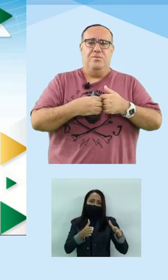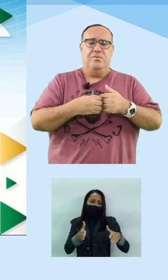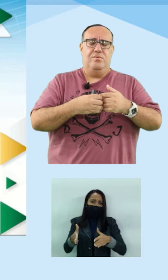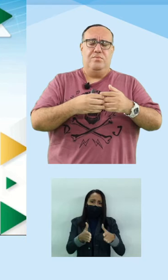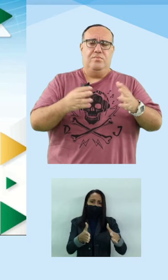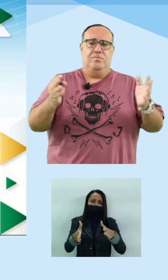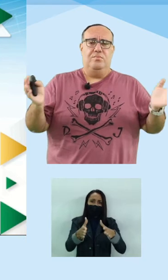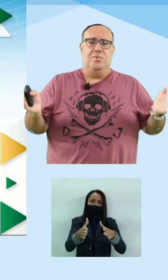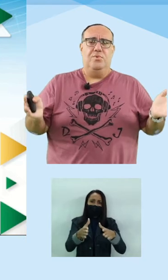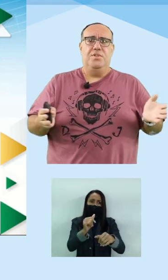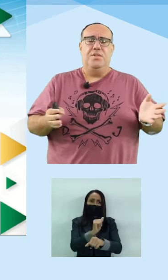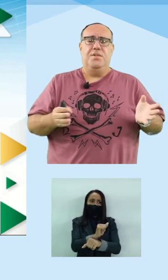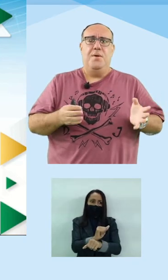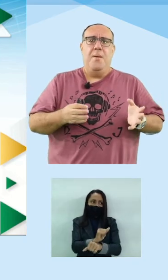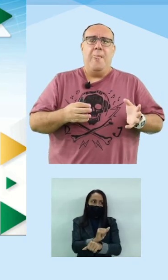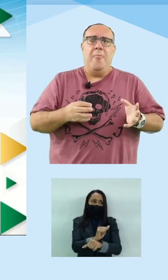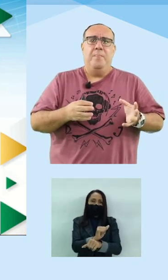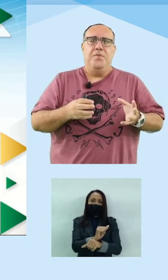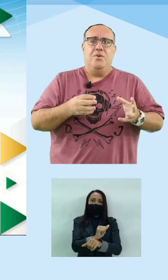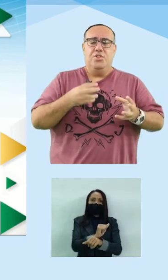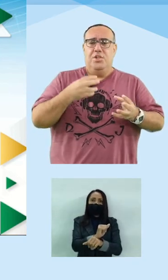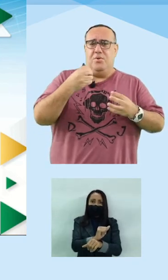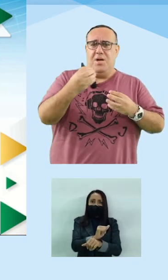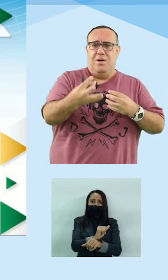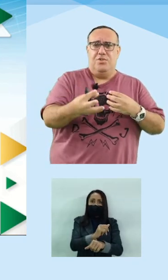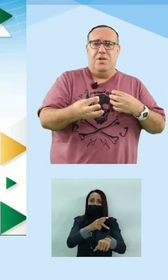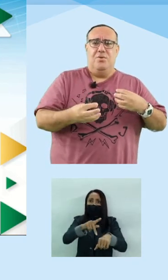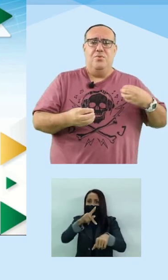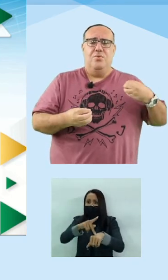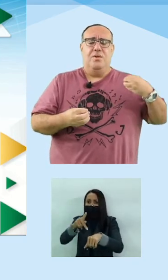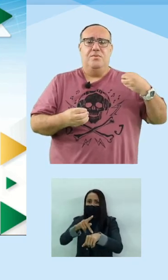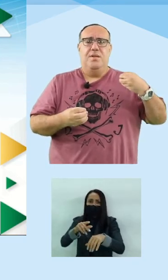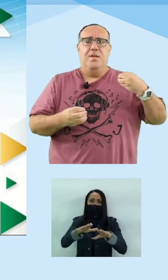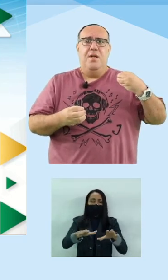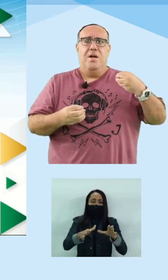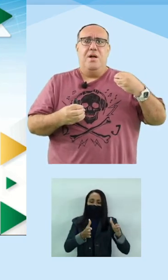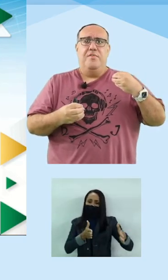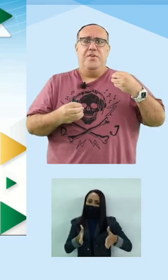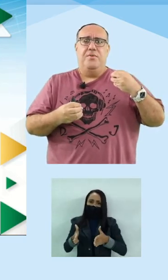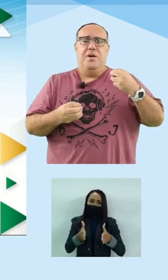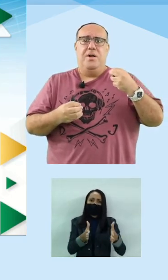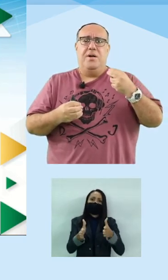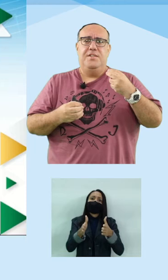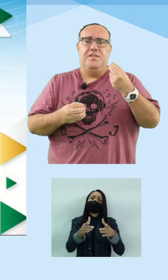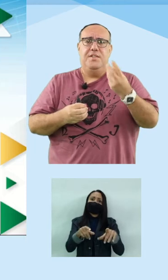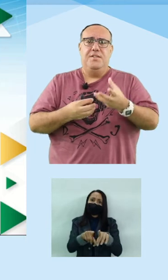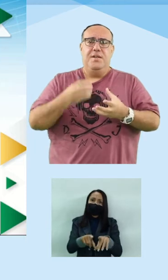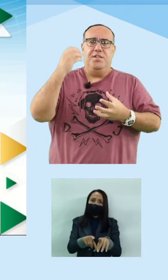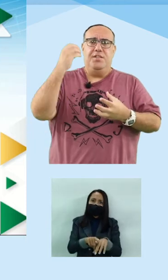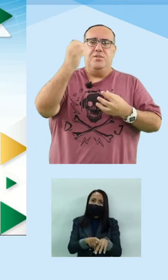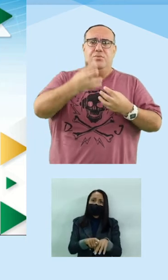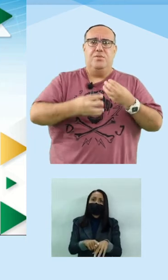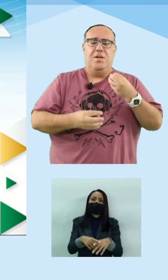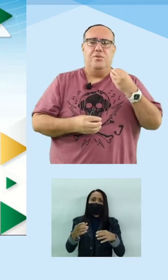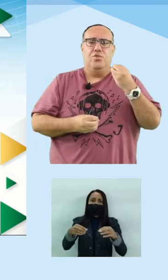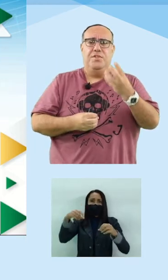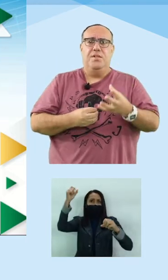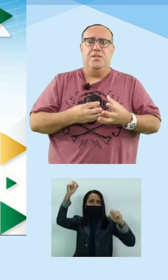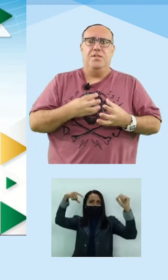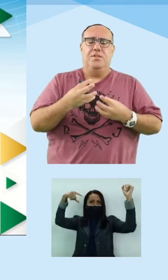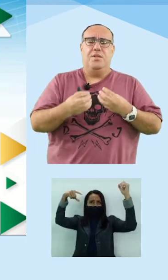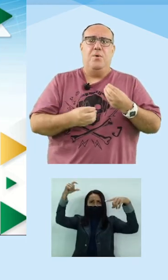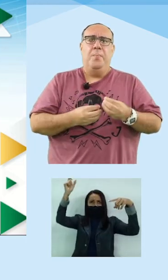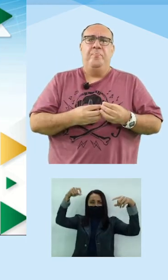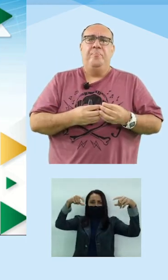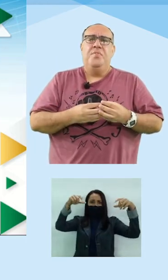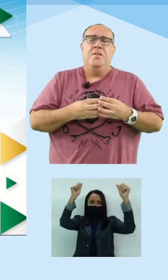congelando um monte congelando carros na rua, né? Havendo a incidência de granizo, tal, chuva de